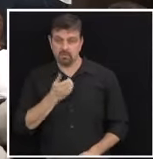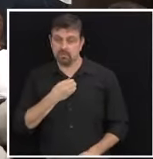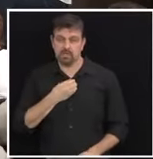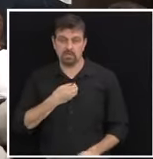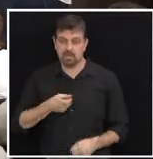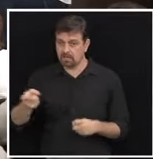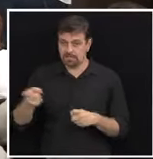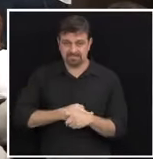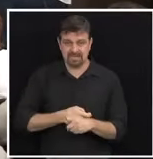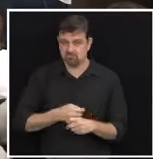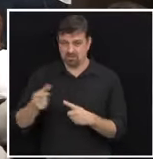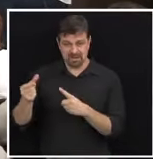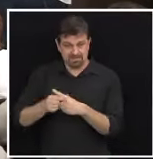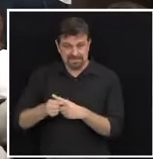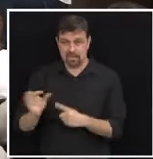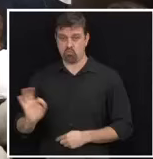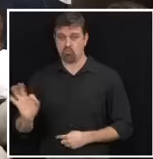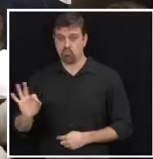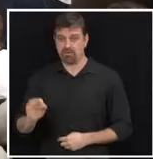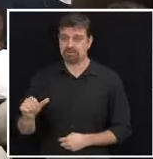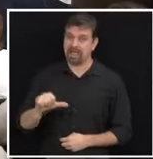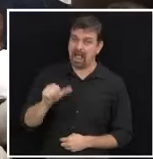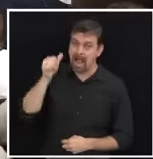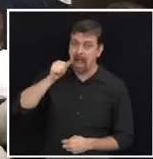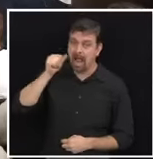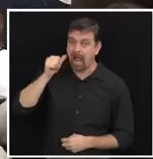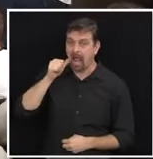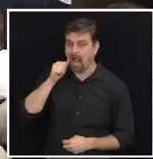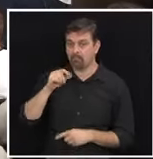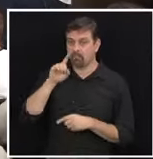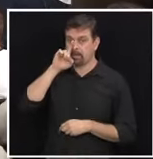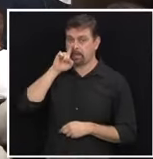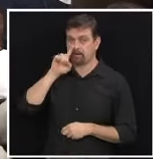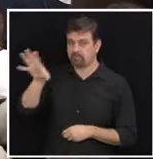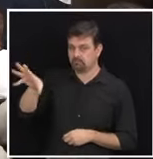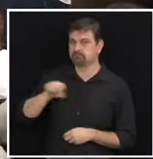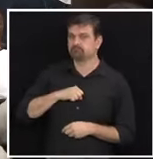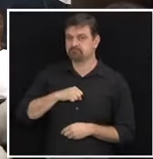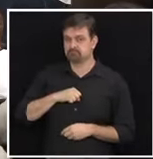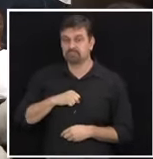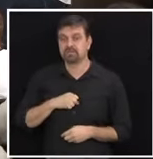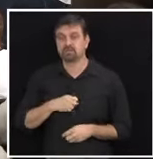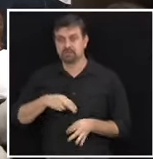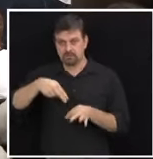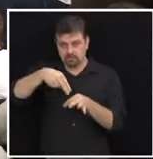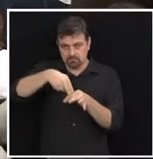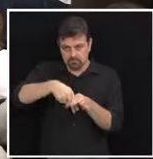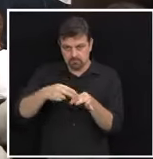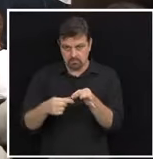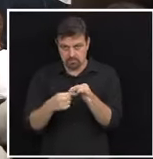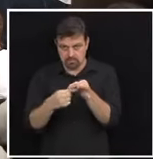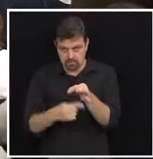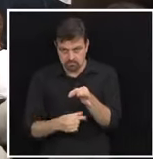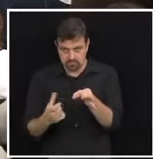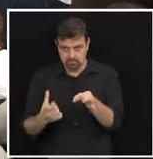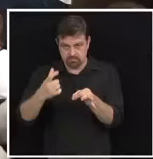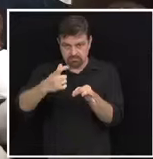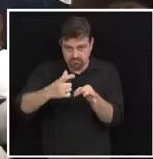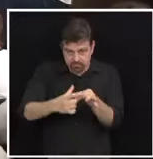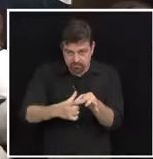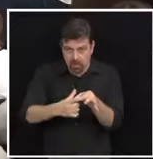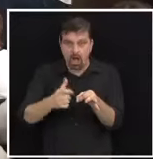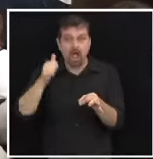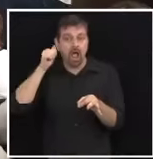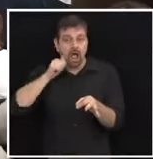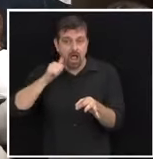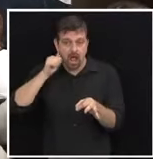sem camisinha, e daí ela se expõe ao risco. Então, o preservativo feminino dá esse poder da mulher,